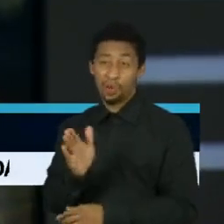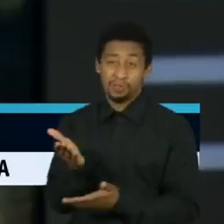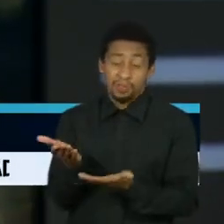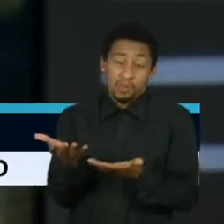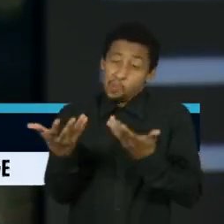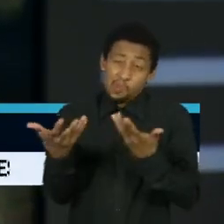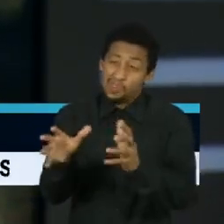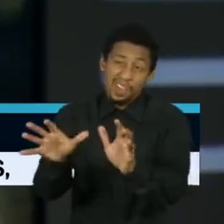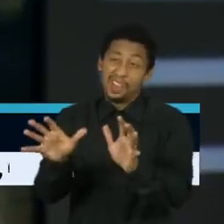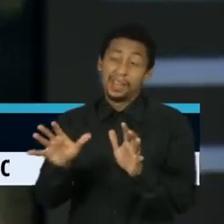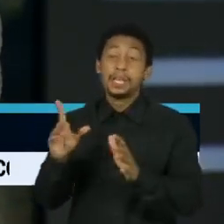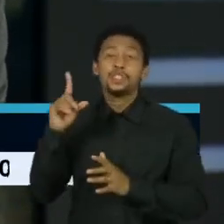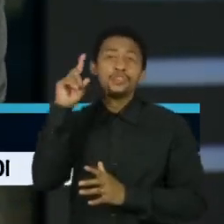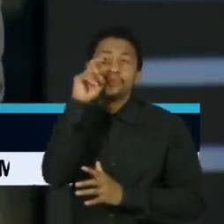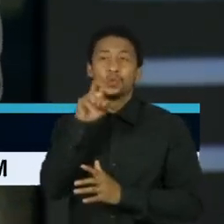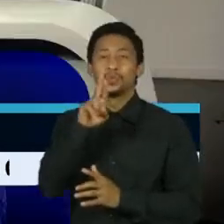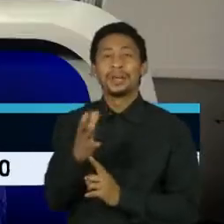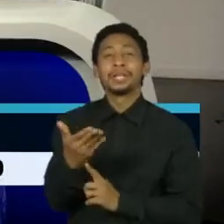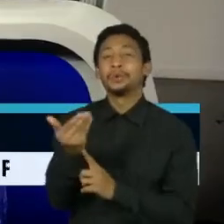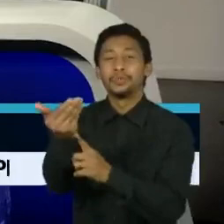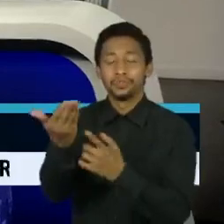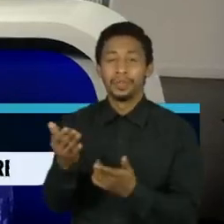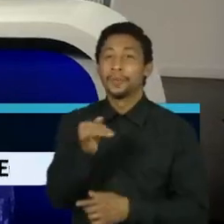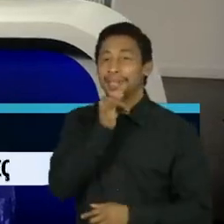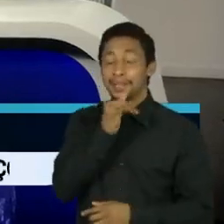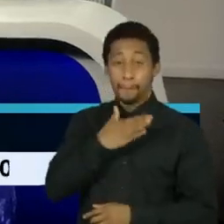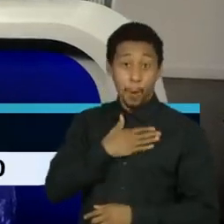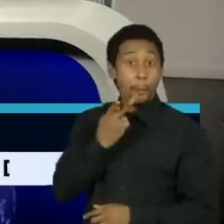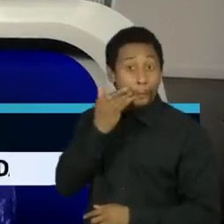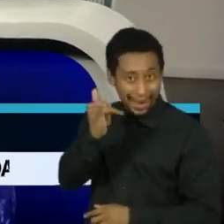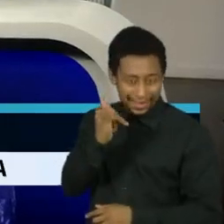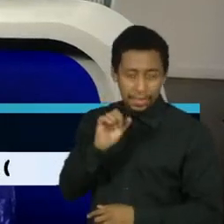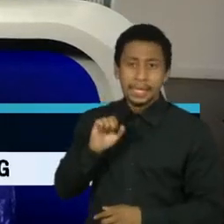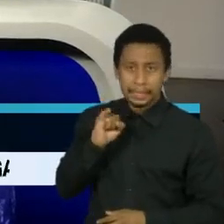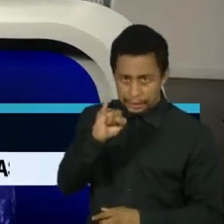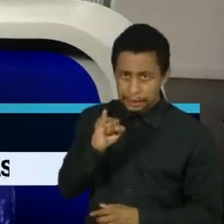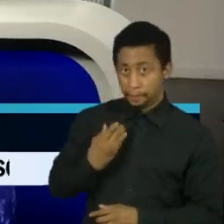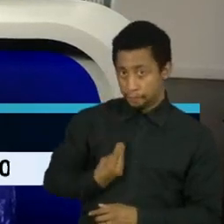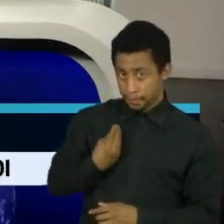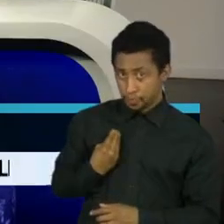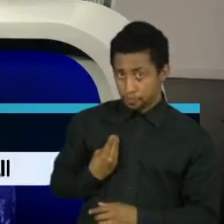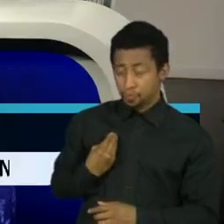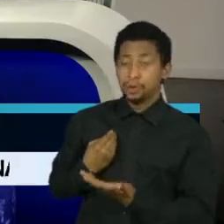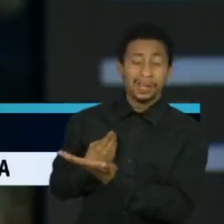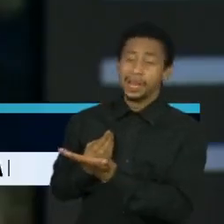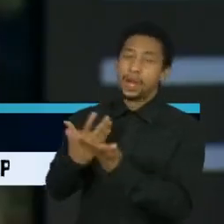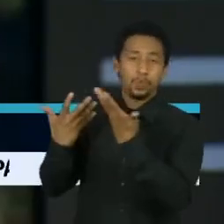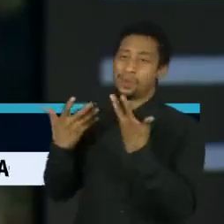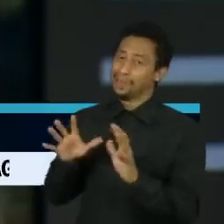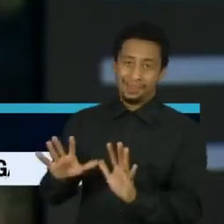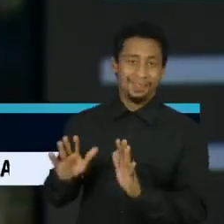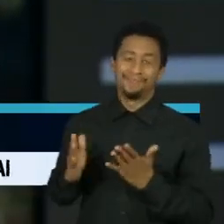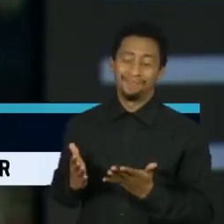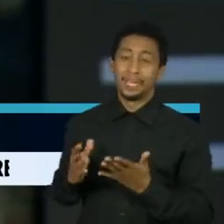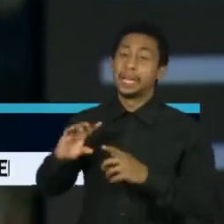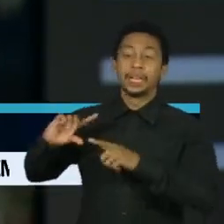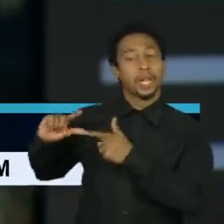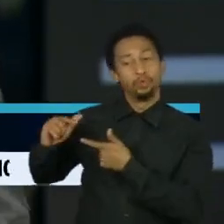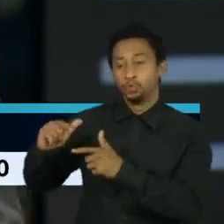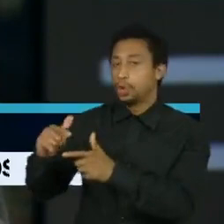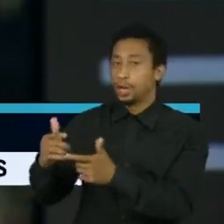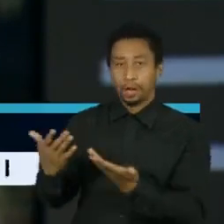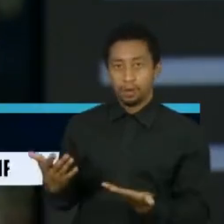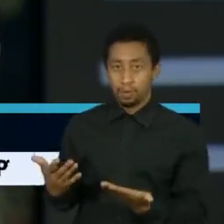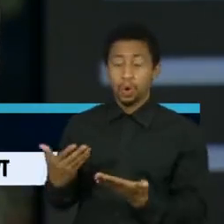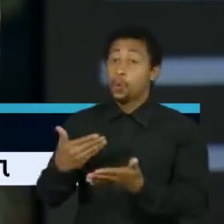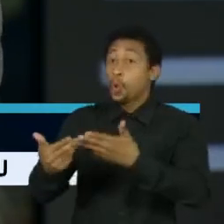está qualificado. Quer dizer, meu pai, se ainda estivesse vivo, seria um desses, porque ele era um ludita completo, né? Qualquer coisa que você colocasse eletrônico, inclusive